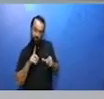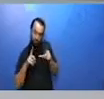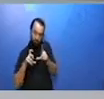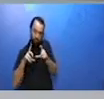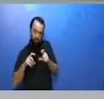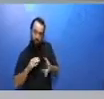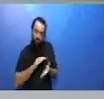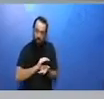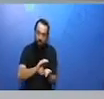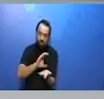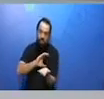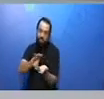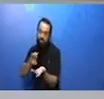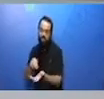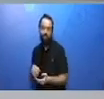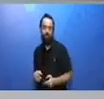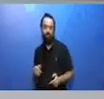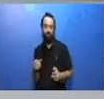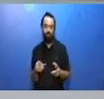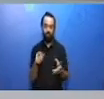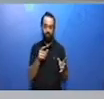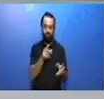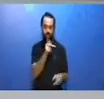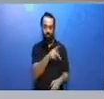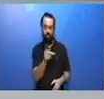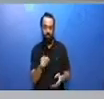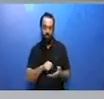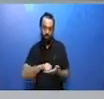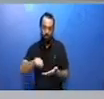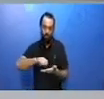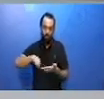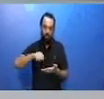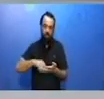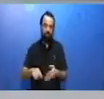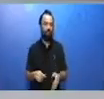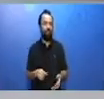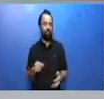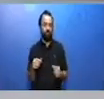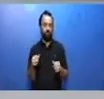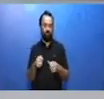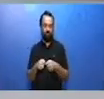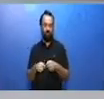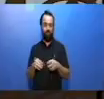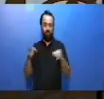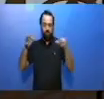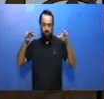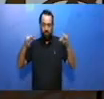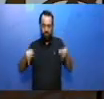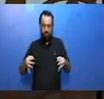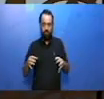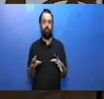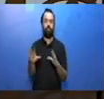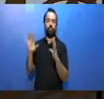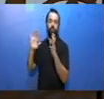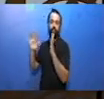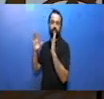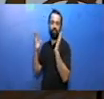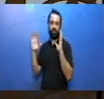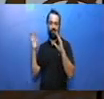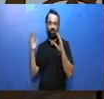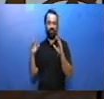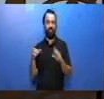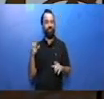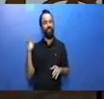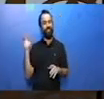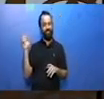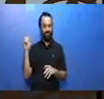foto para a minha professora, ela corrige. Estamos fazendo tudo direitinho, Tia Ju. Parabéns. Espero que todos os